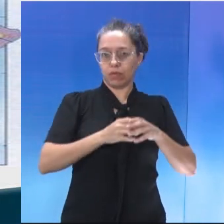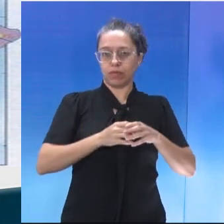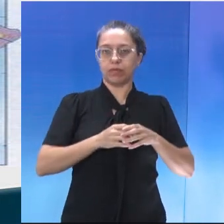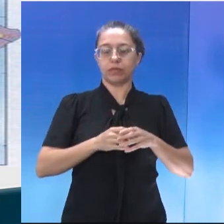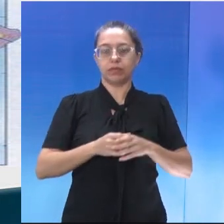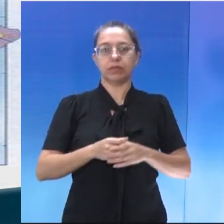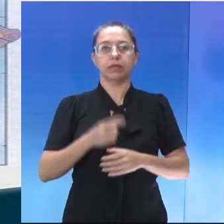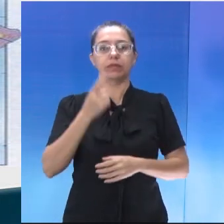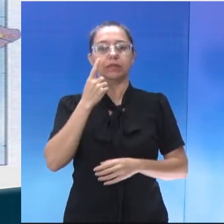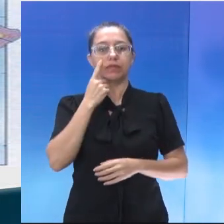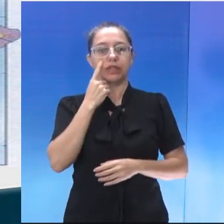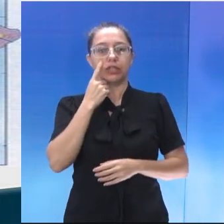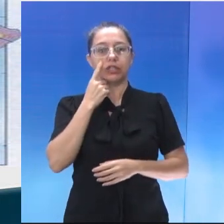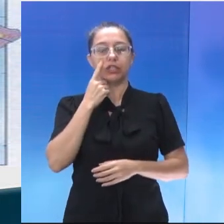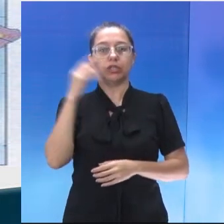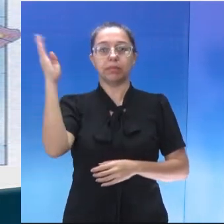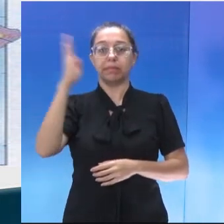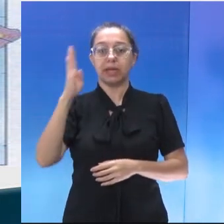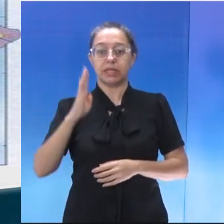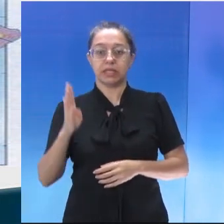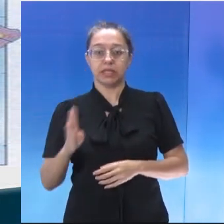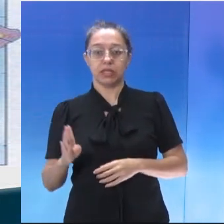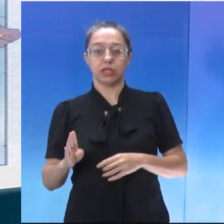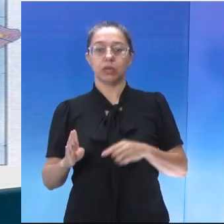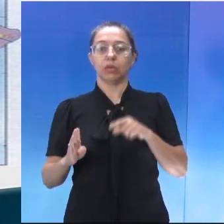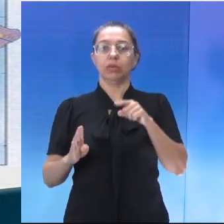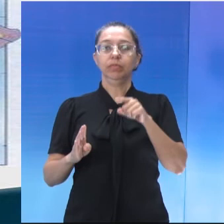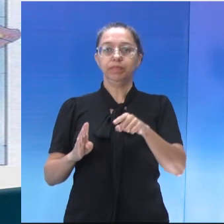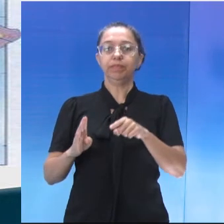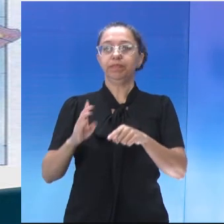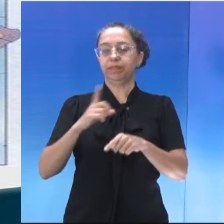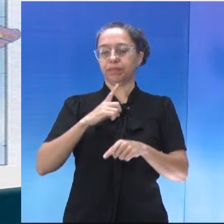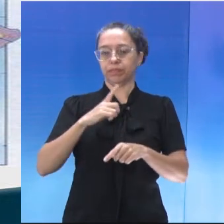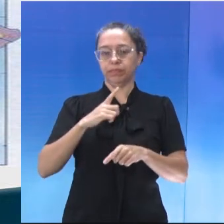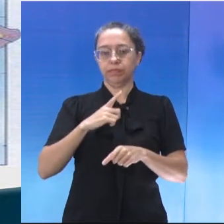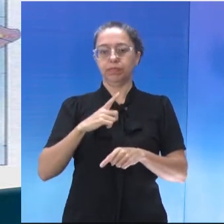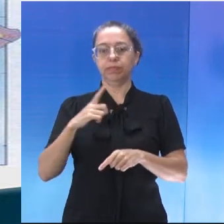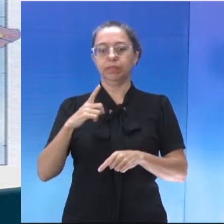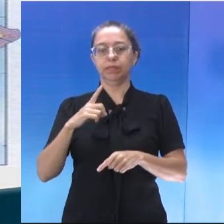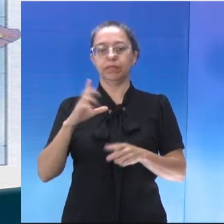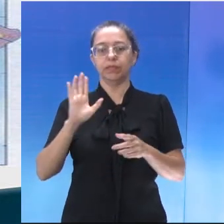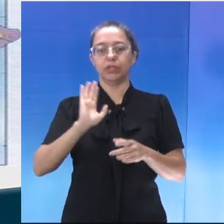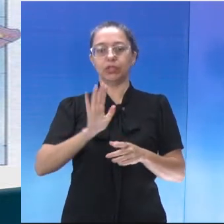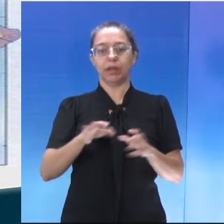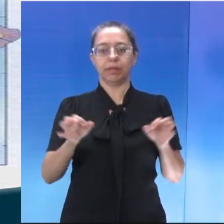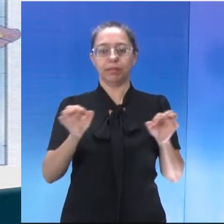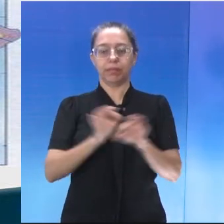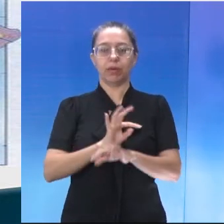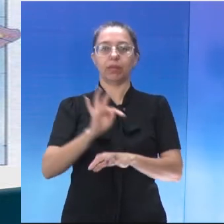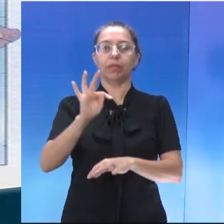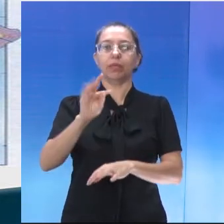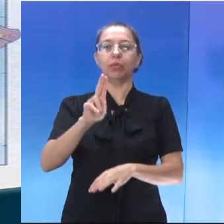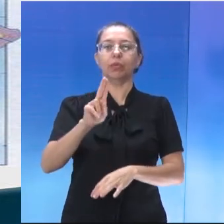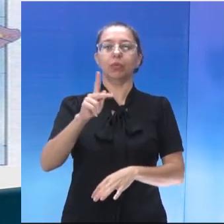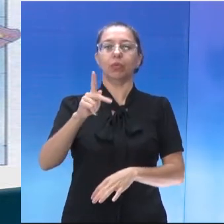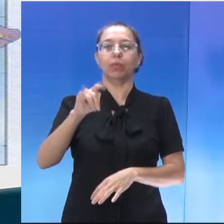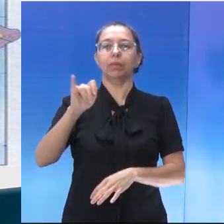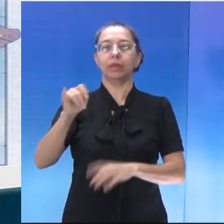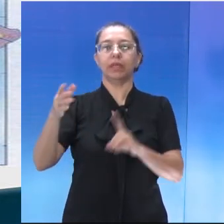chegar. Olha aqui no Brasil, os povos que tinham, né? Os tupis, né? Olha o que nós tínhamos